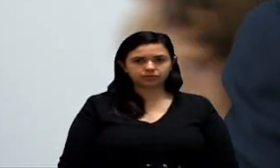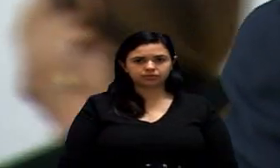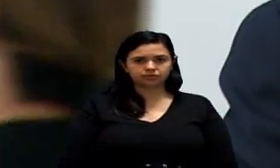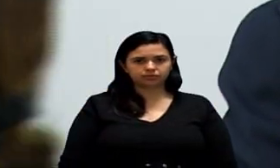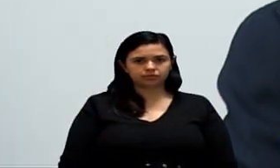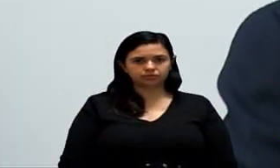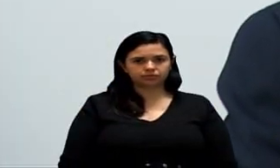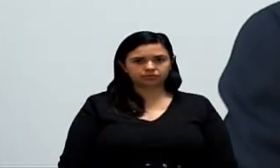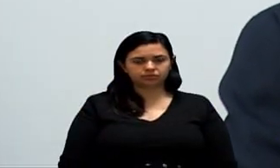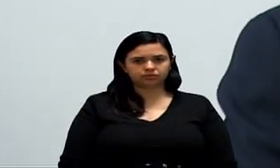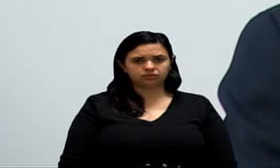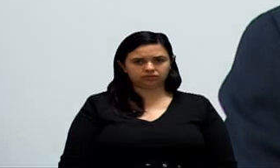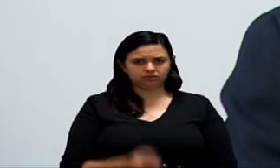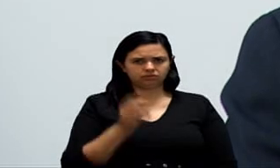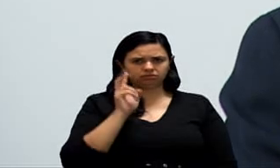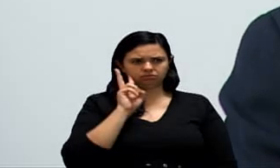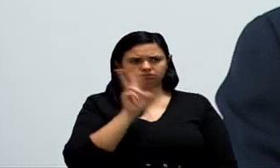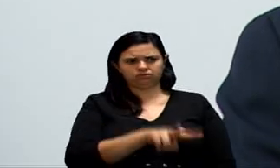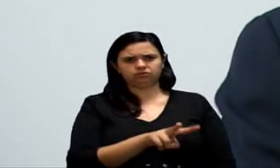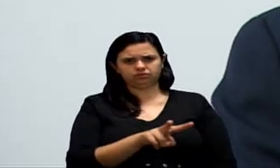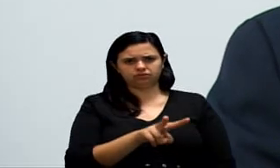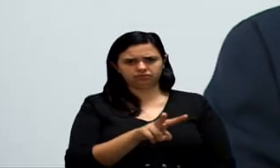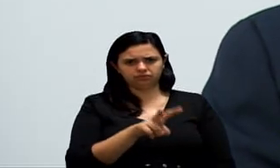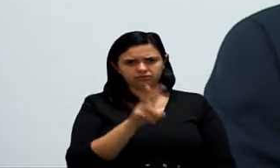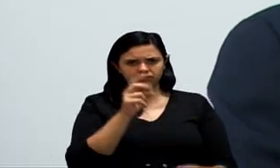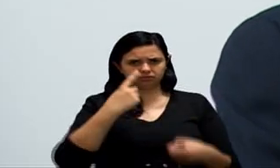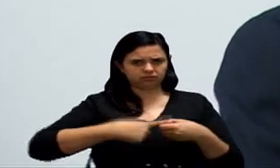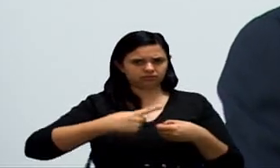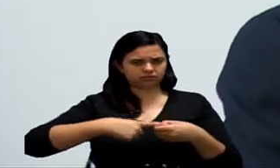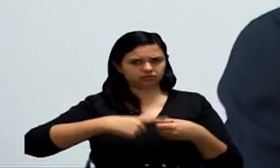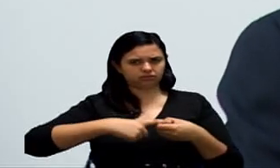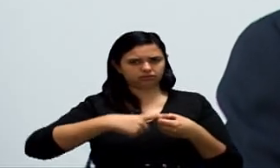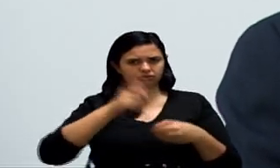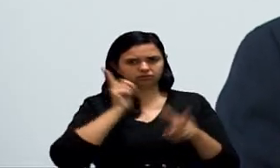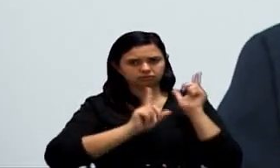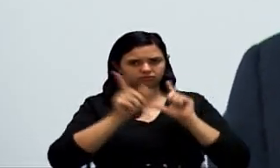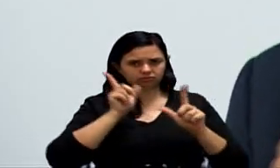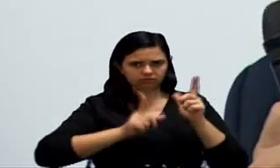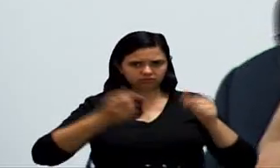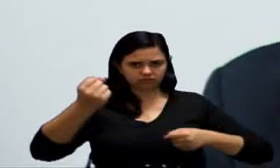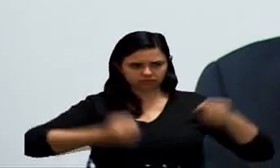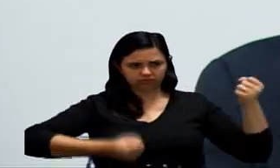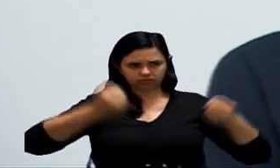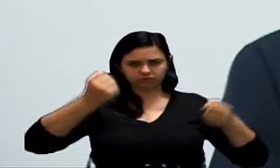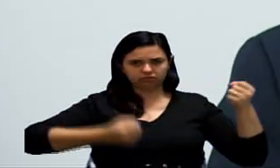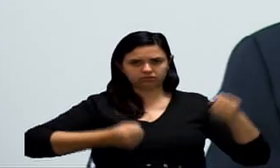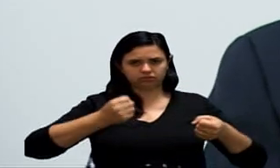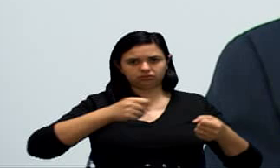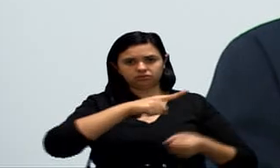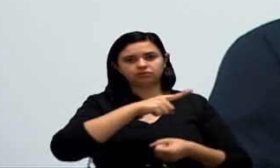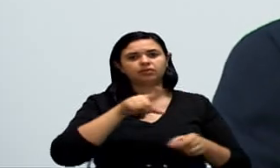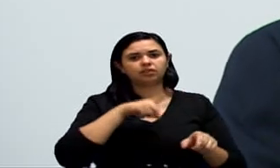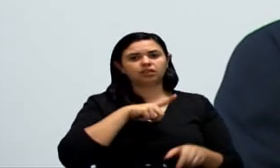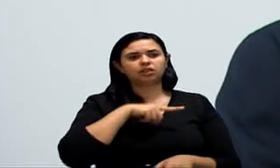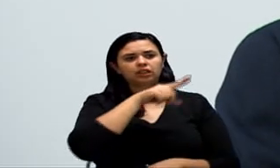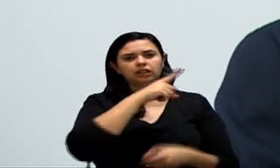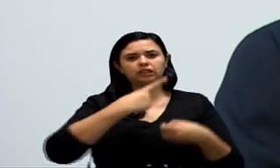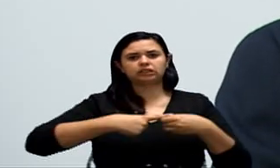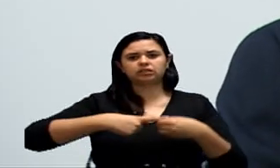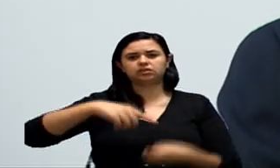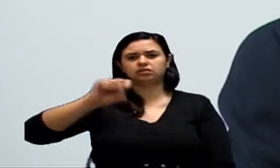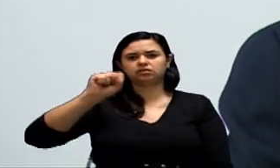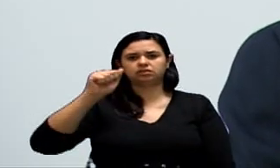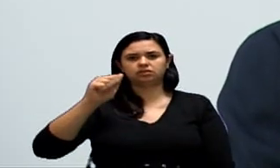mim. Você já viu alguma cidade que implantou odontomóvel ou não? Você tem alguma? Não, eu não lembro. Ah, São Bernardo do Campo, Cristiano. Tem, São Bernardo tem,